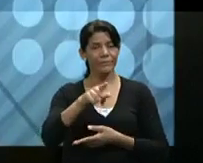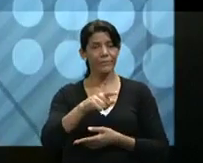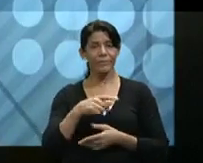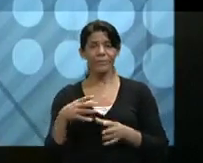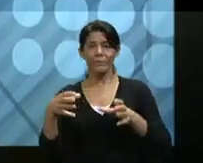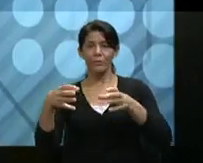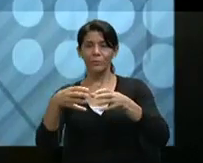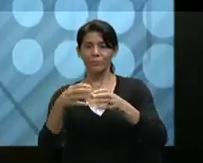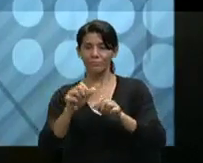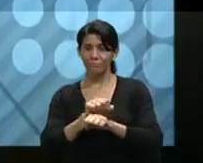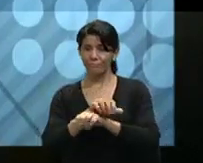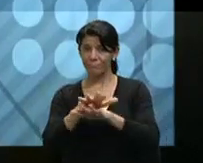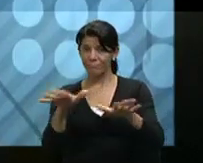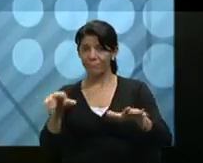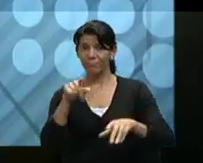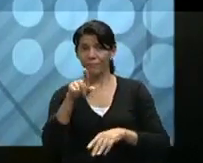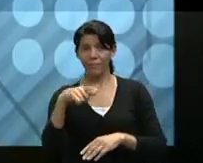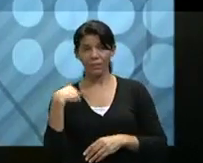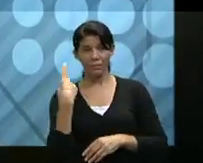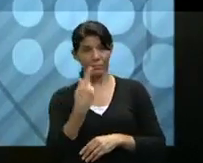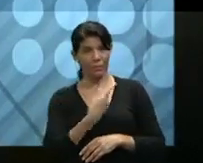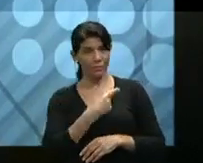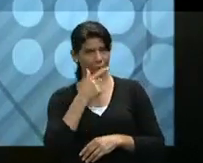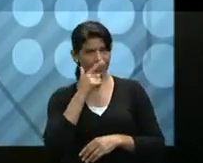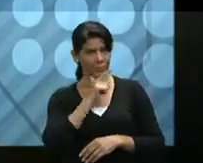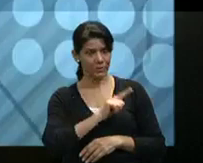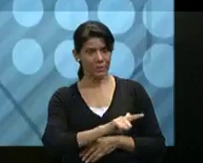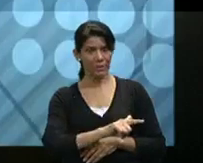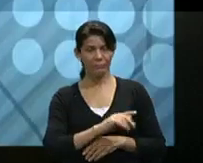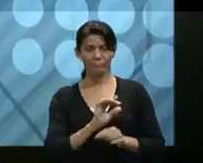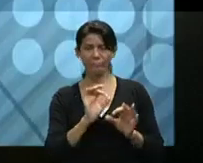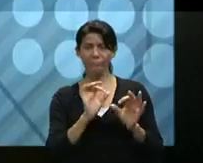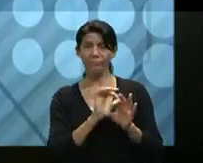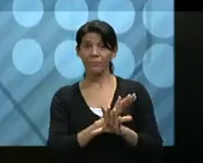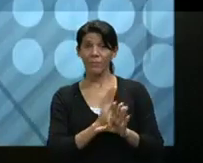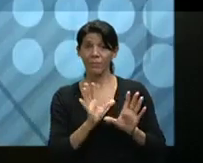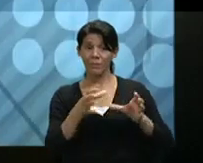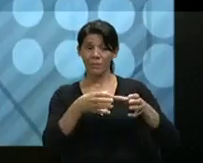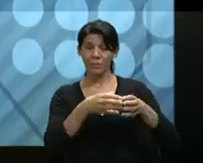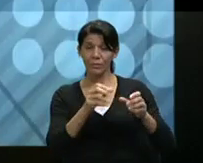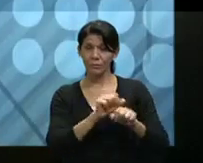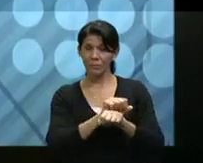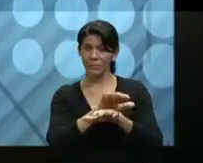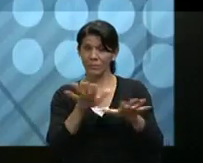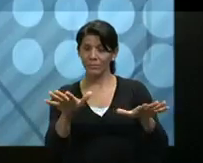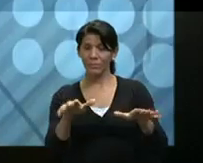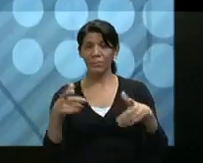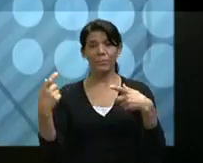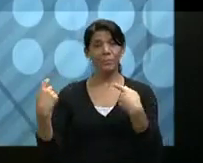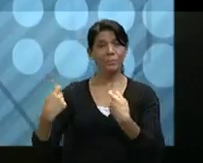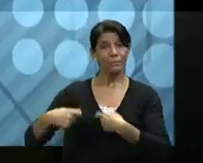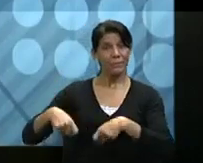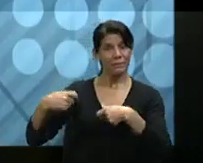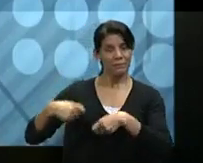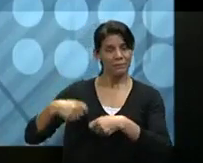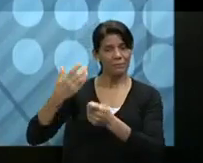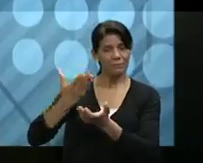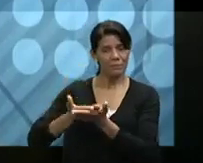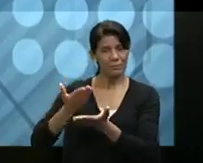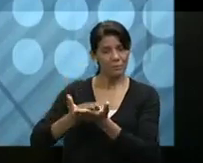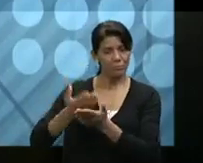setor em expansão e para a gente chegar a essa conclusão de que é um setor em expansão, são necessários